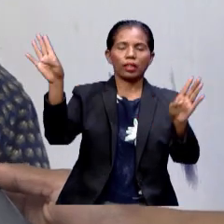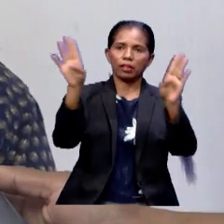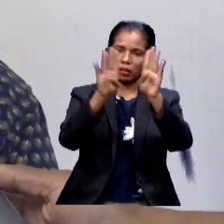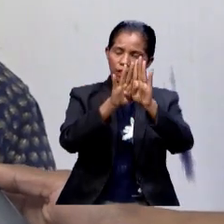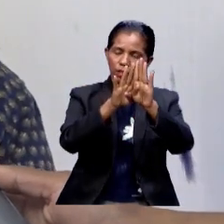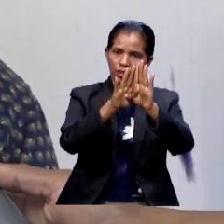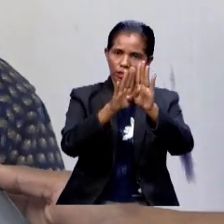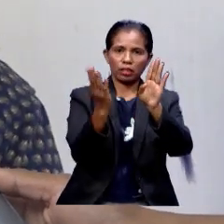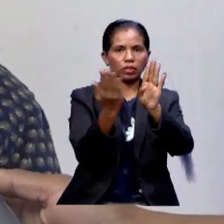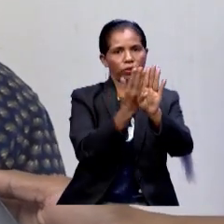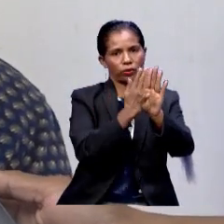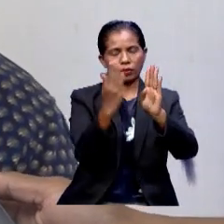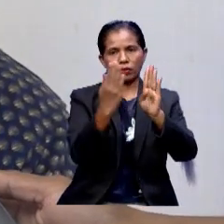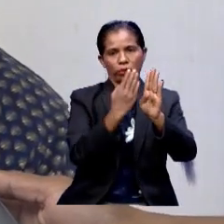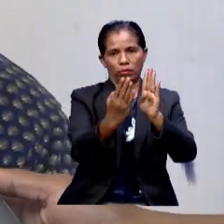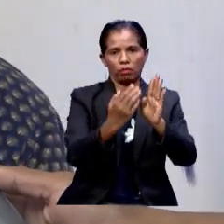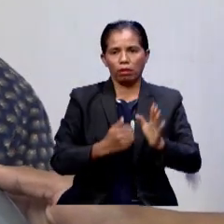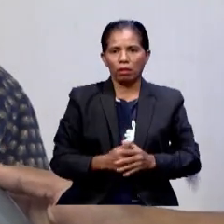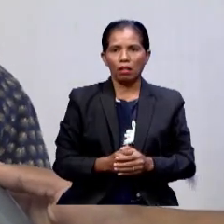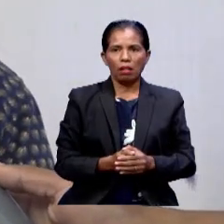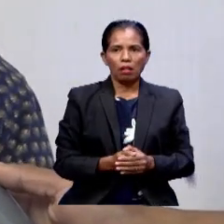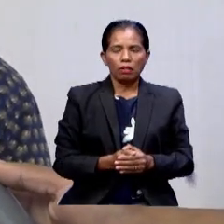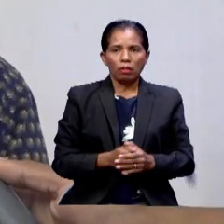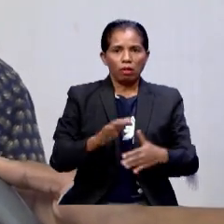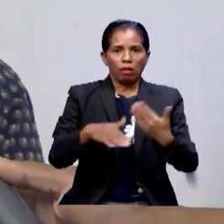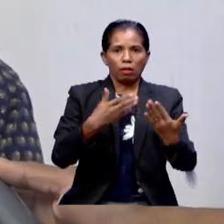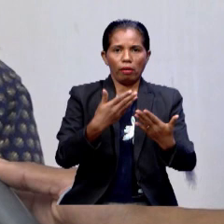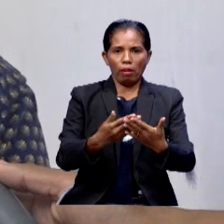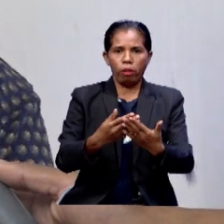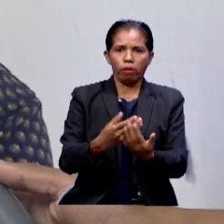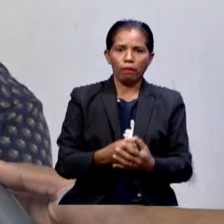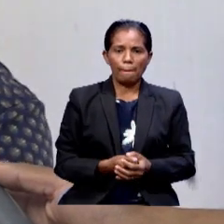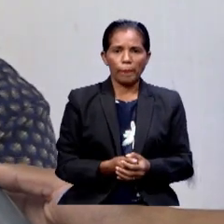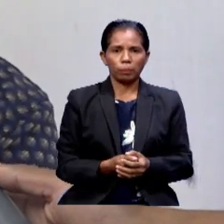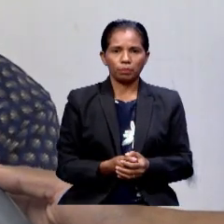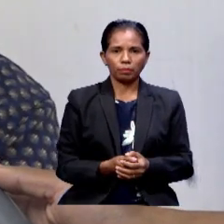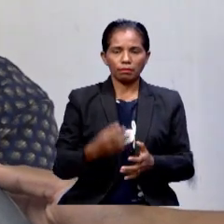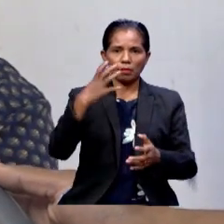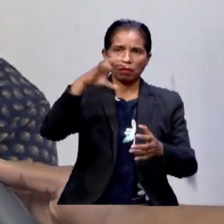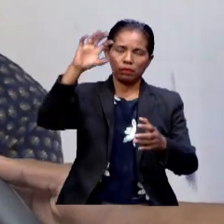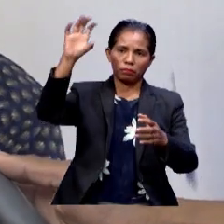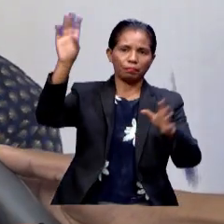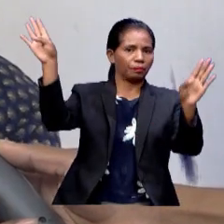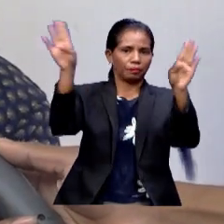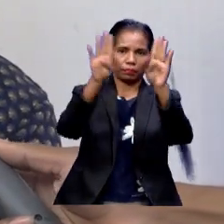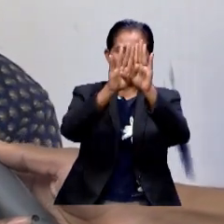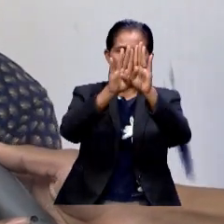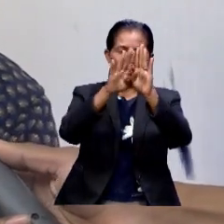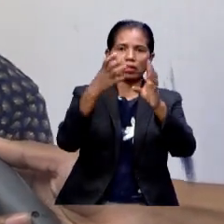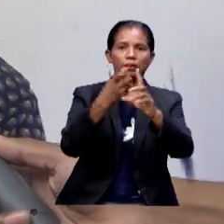ni sore net en quanto a total signifika loromata fulane blokea total na roman husi loromatan